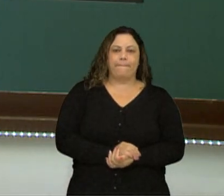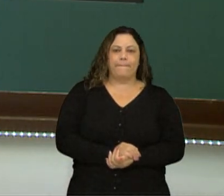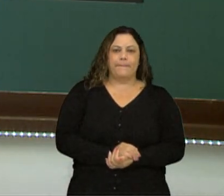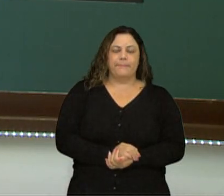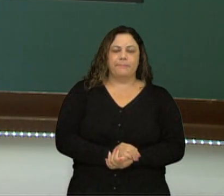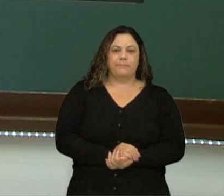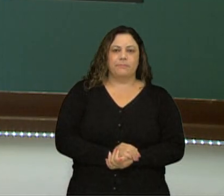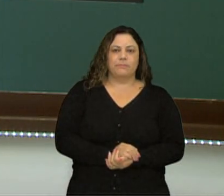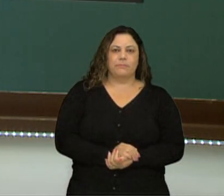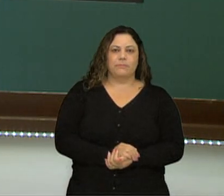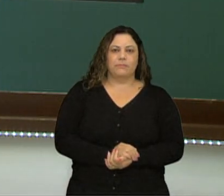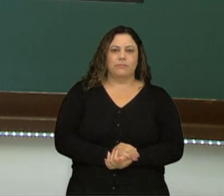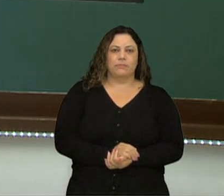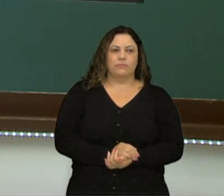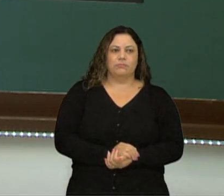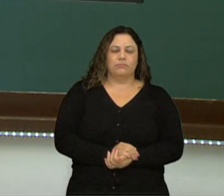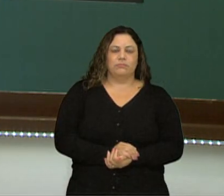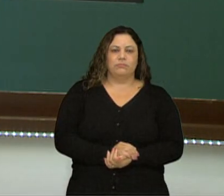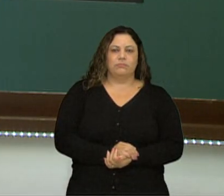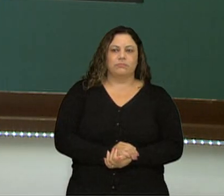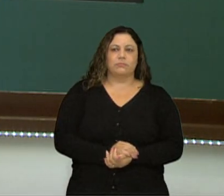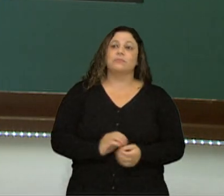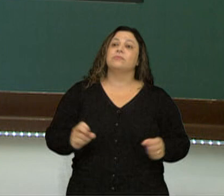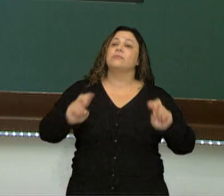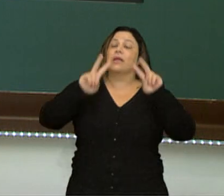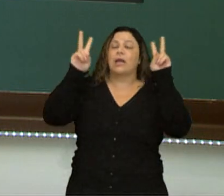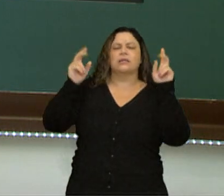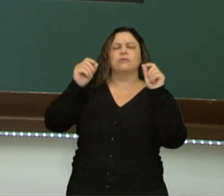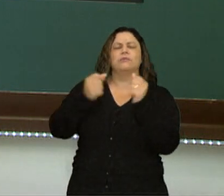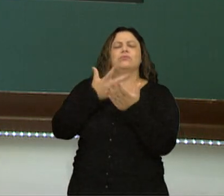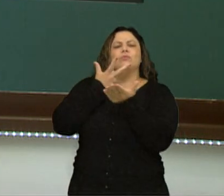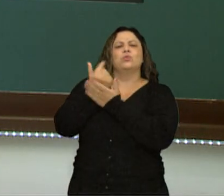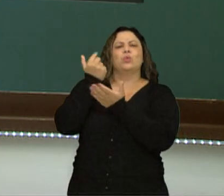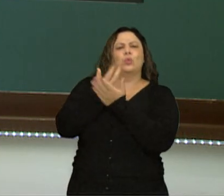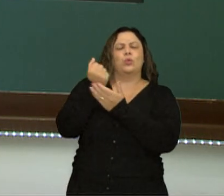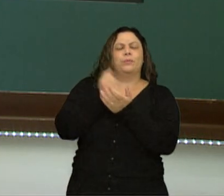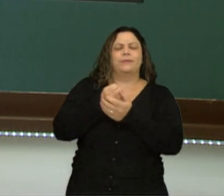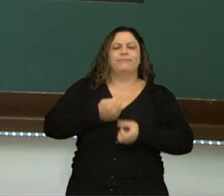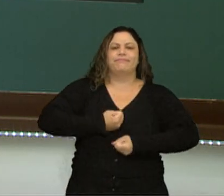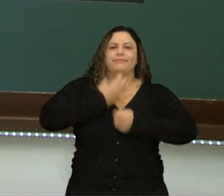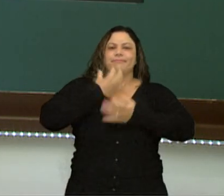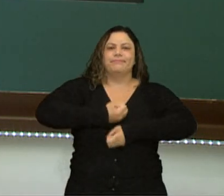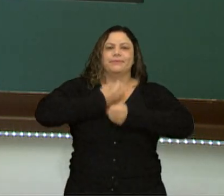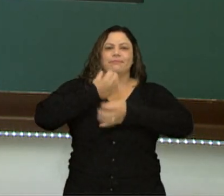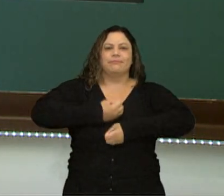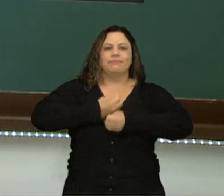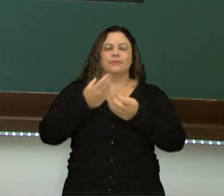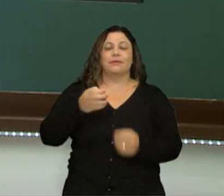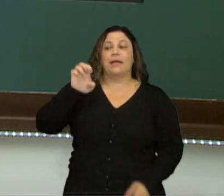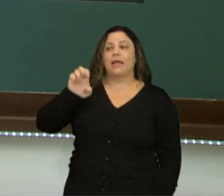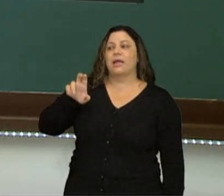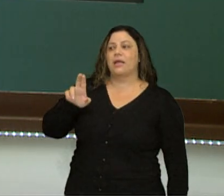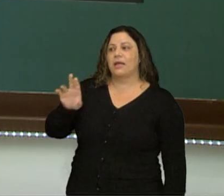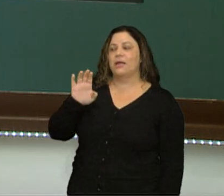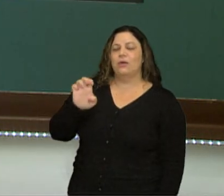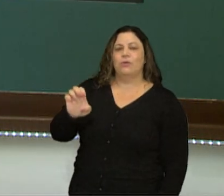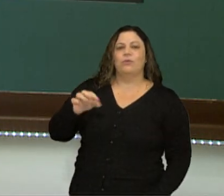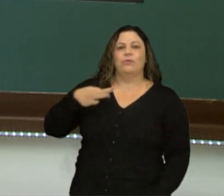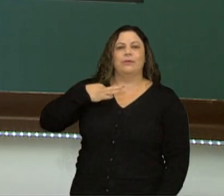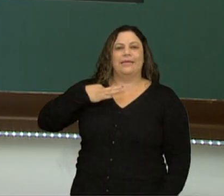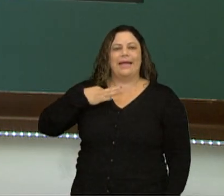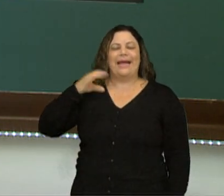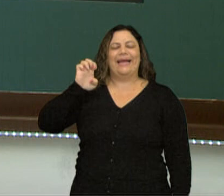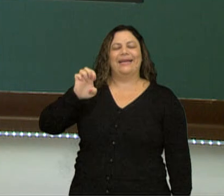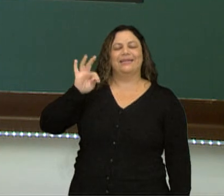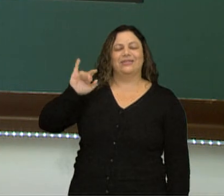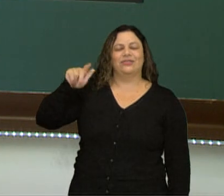Vamos ver aqui então, falando sobre esse consumismo, um poema chamado Eu Etiqueta, do poeta Carlos